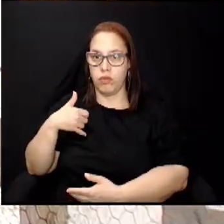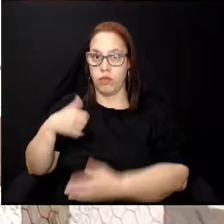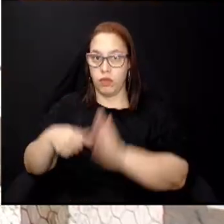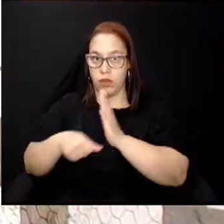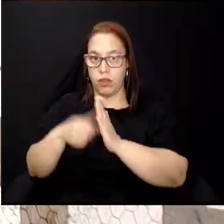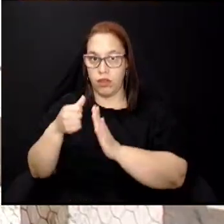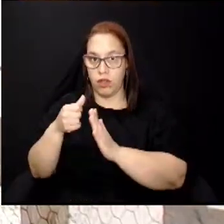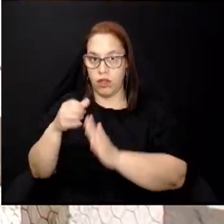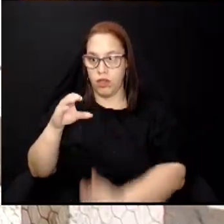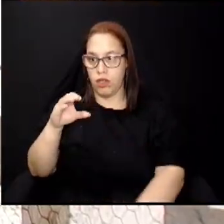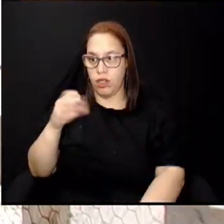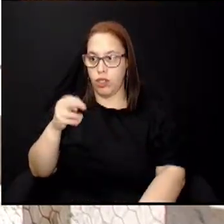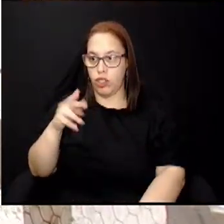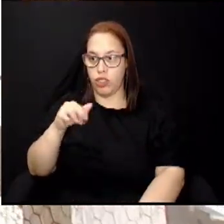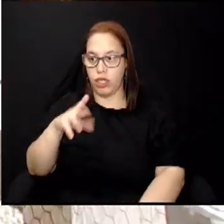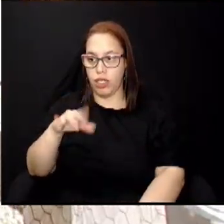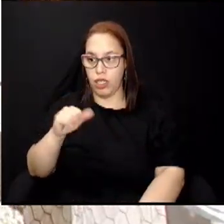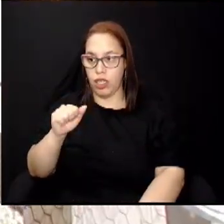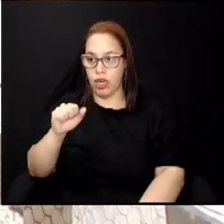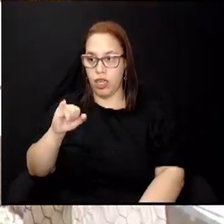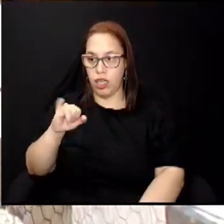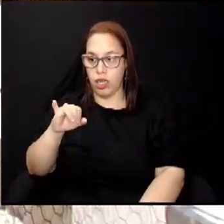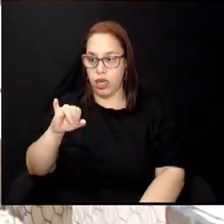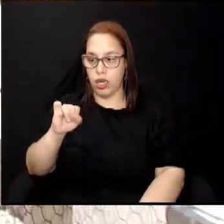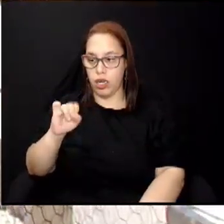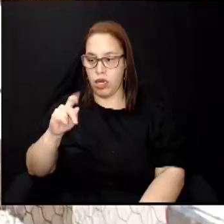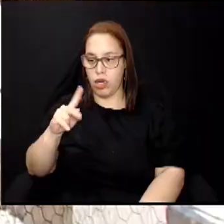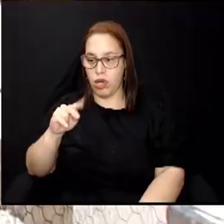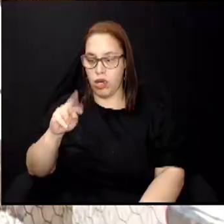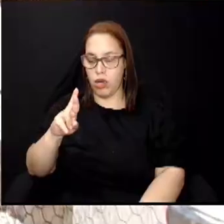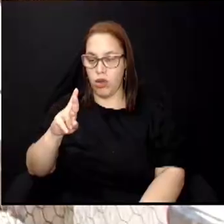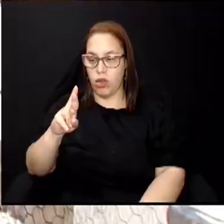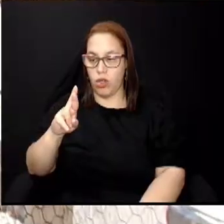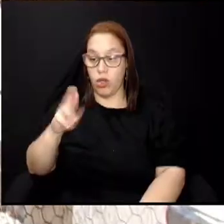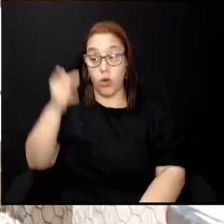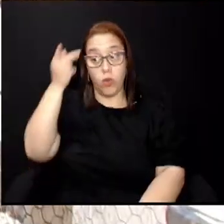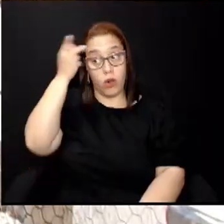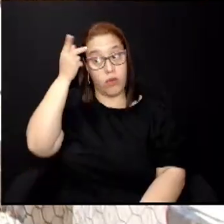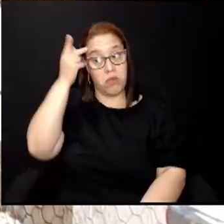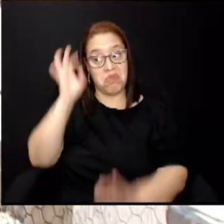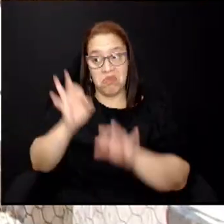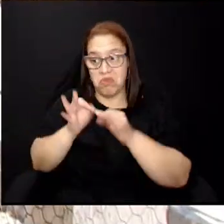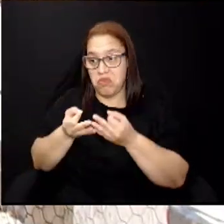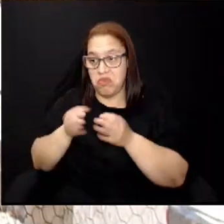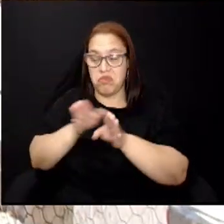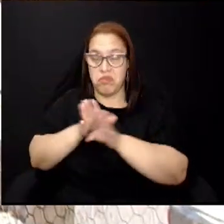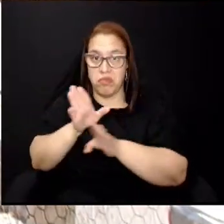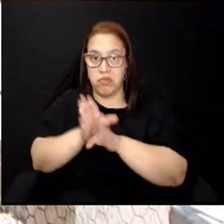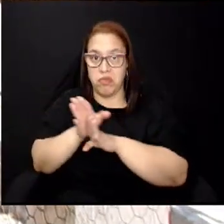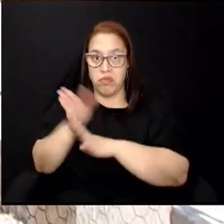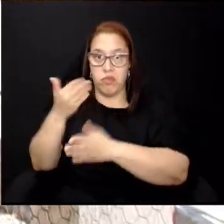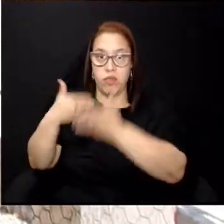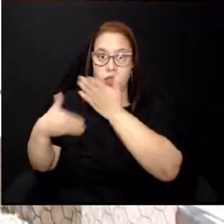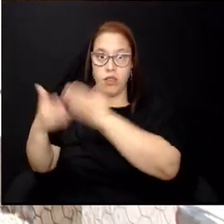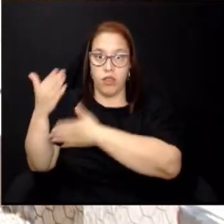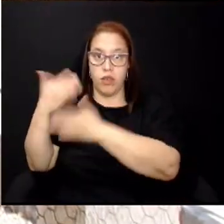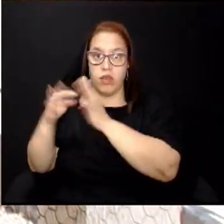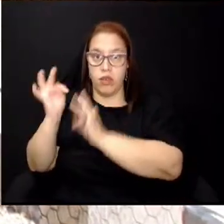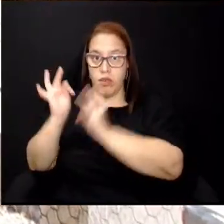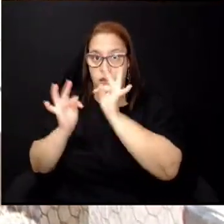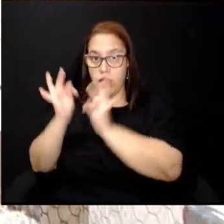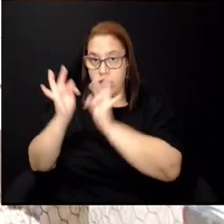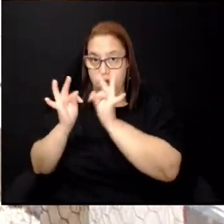isopor, bem simples, em São Paulo. Né, sob a orientação, na época, dos antigos técnicos da